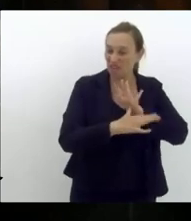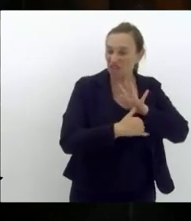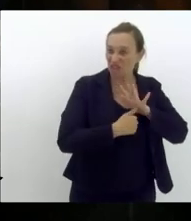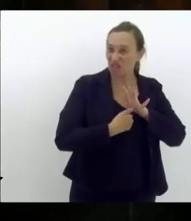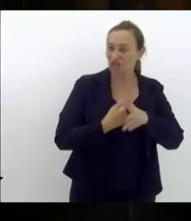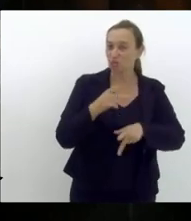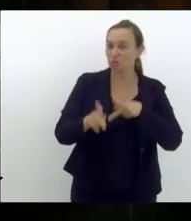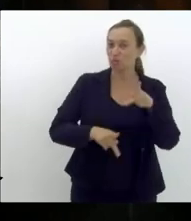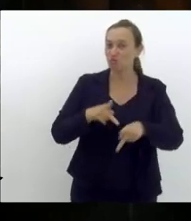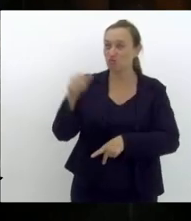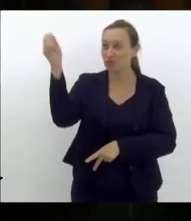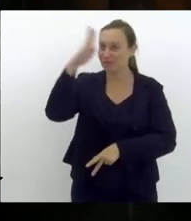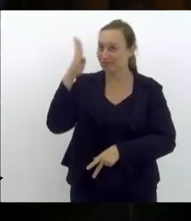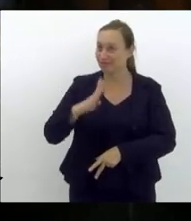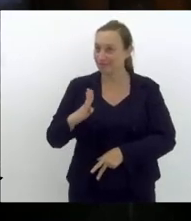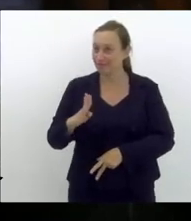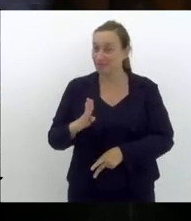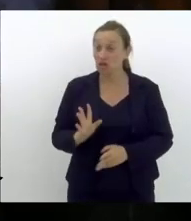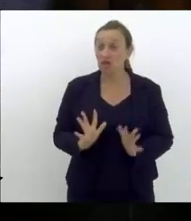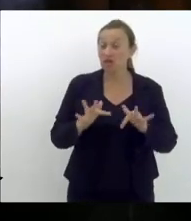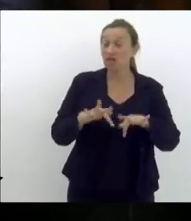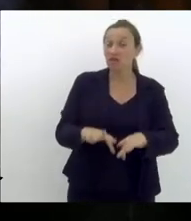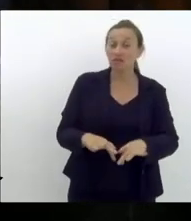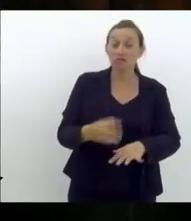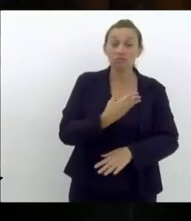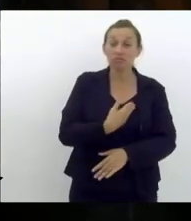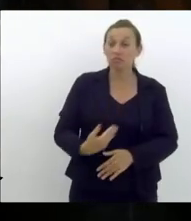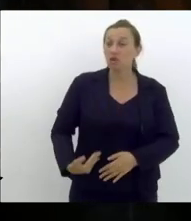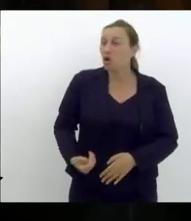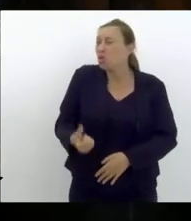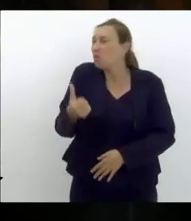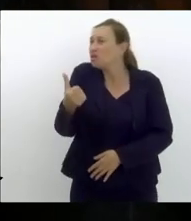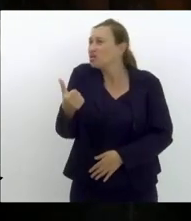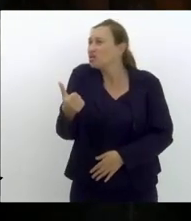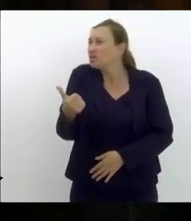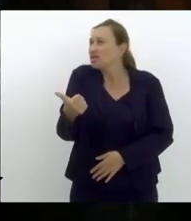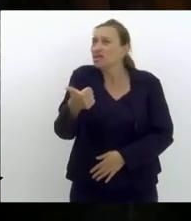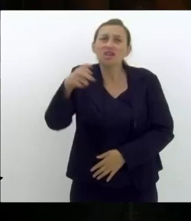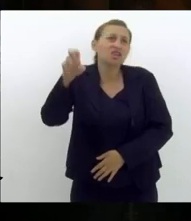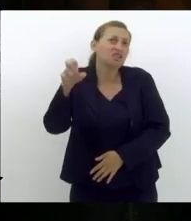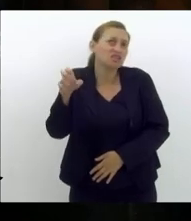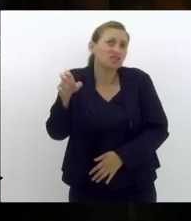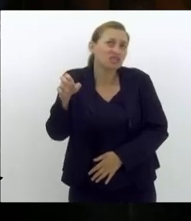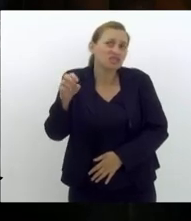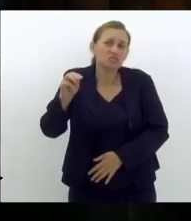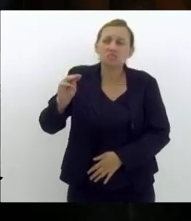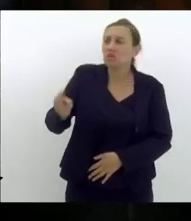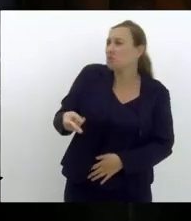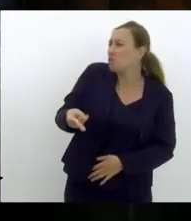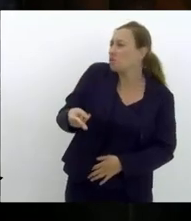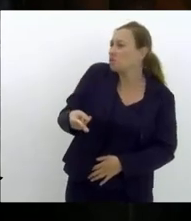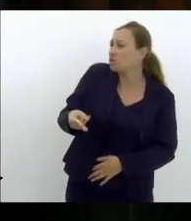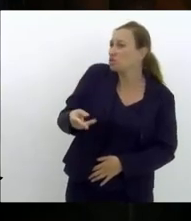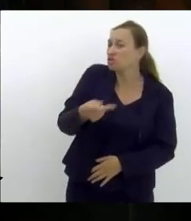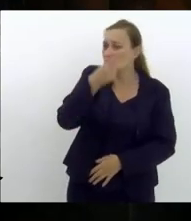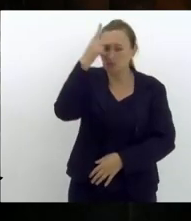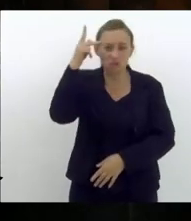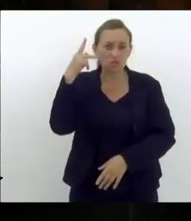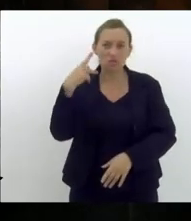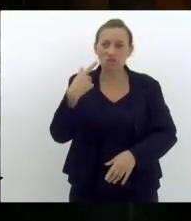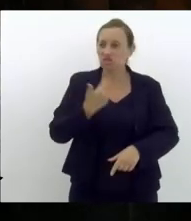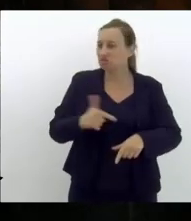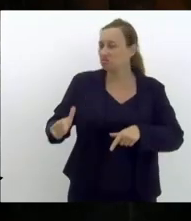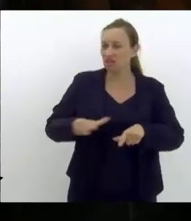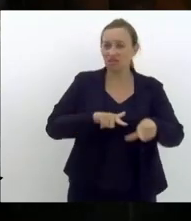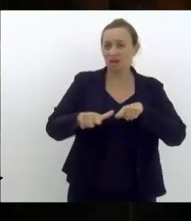brasileiro que terminou o governo com quase 15 milhões de desempregados nesse país